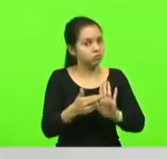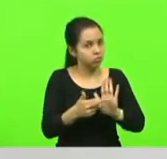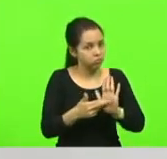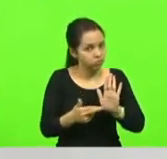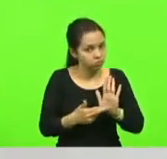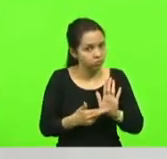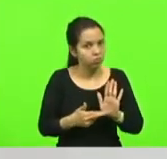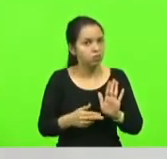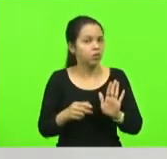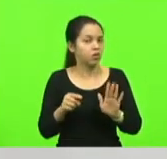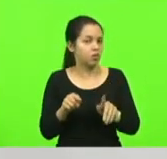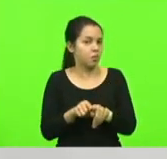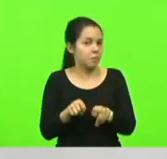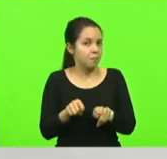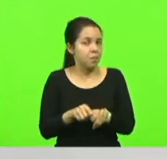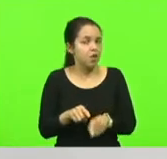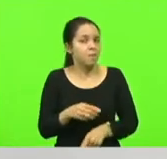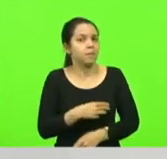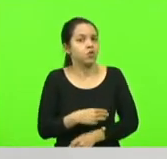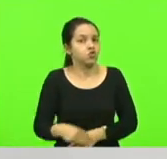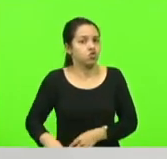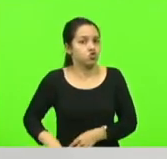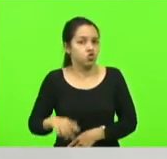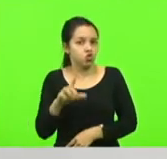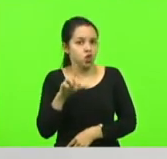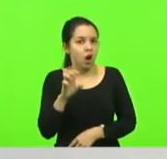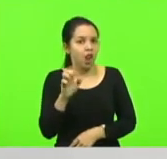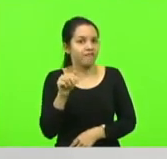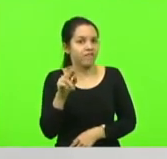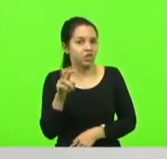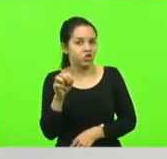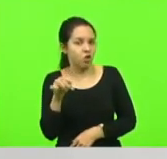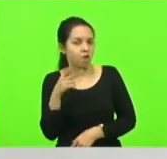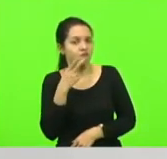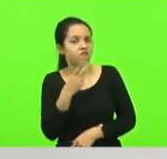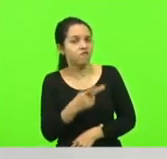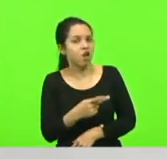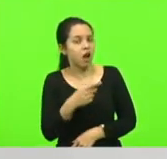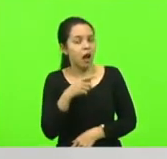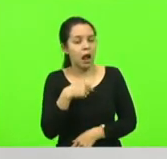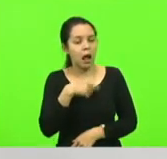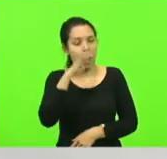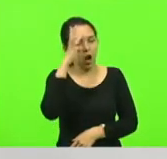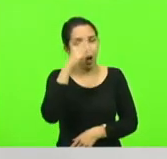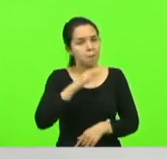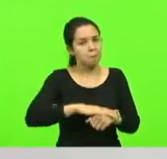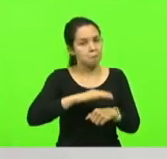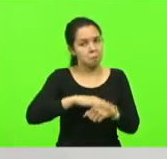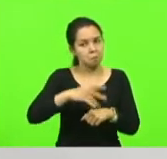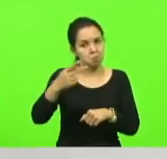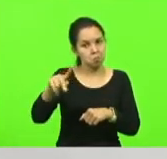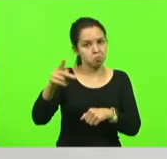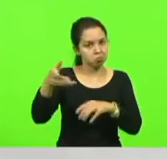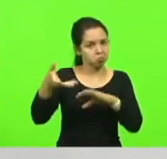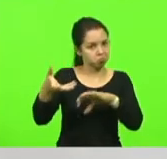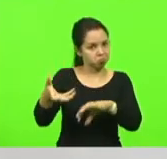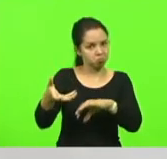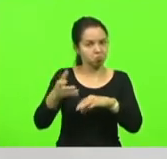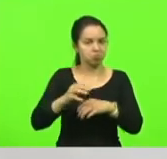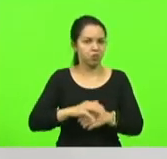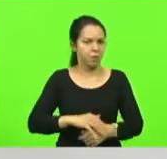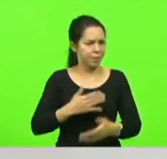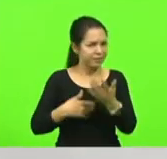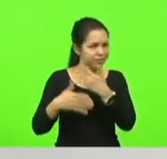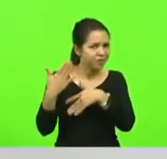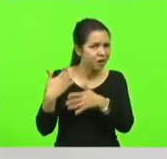ministro Lewandowski diz, olha, quem resolve isso é o Senado. Ah, mas quando era para abrir a CPI, não eram os senadores que